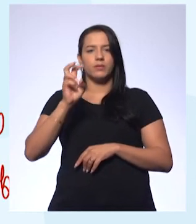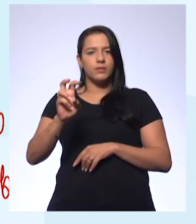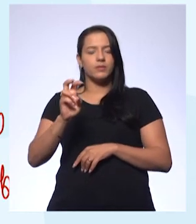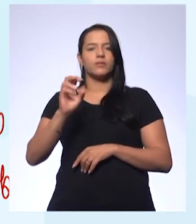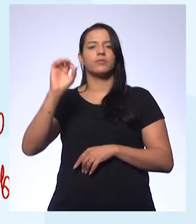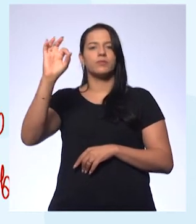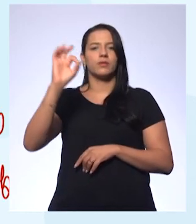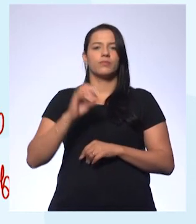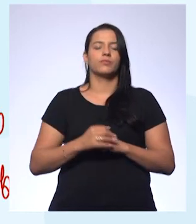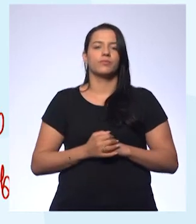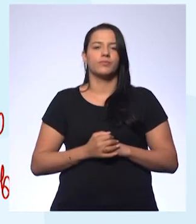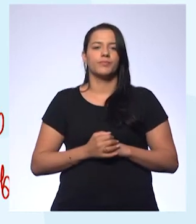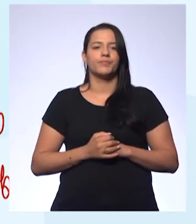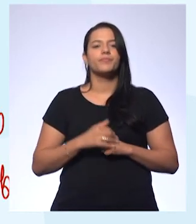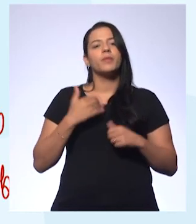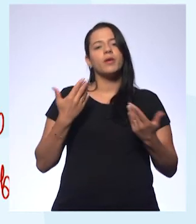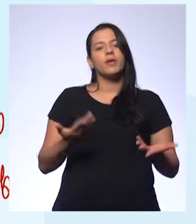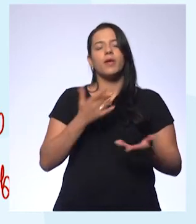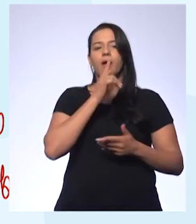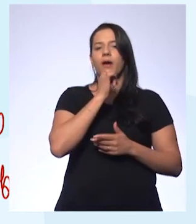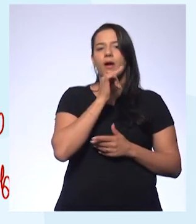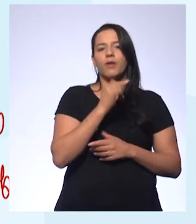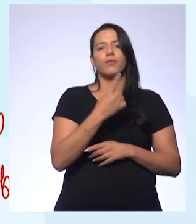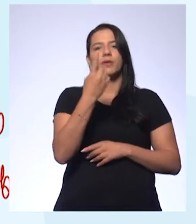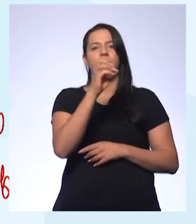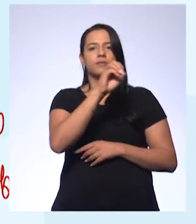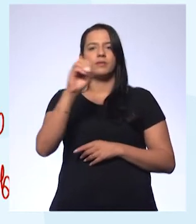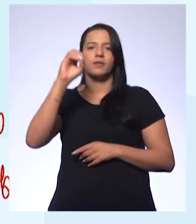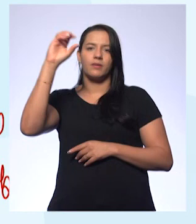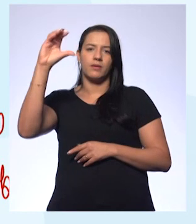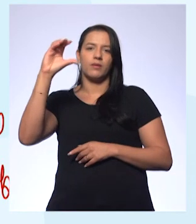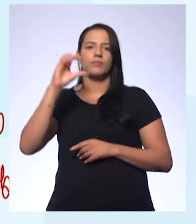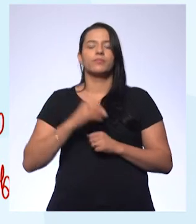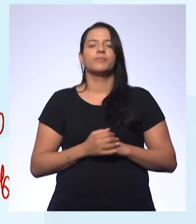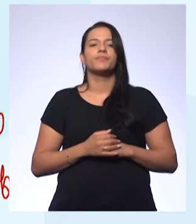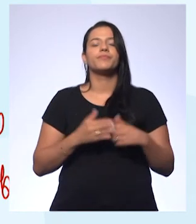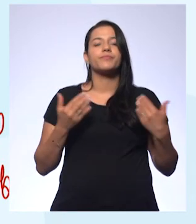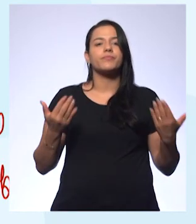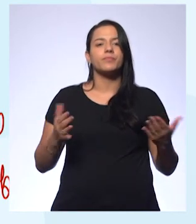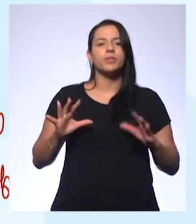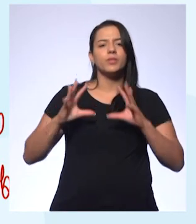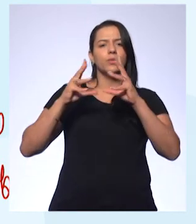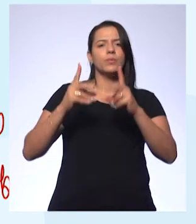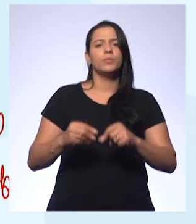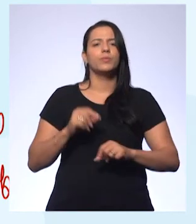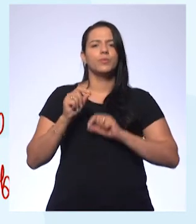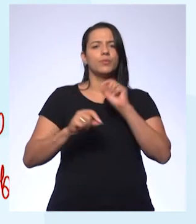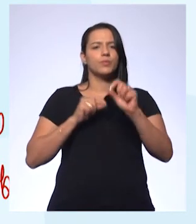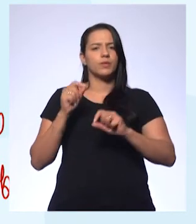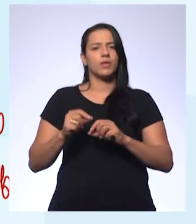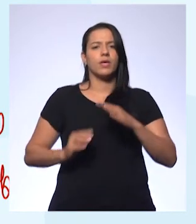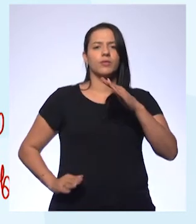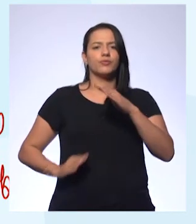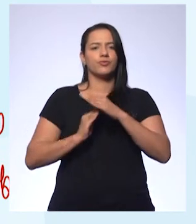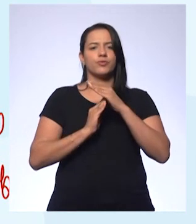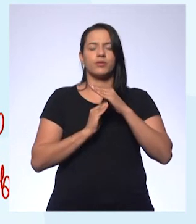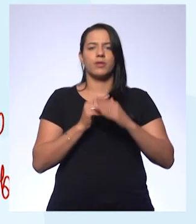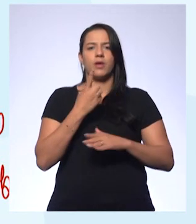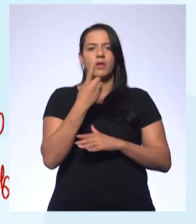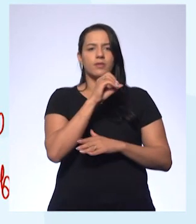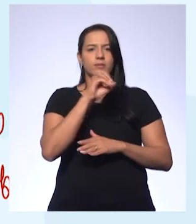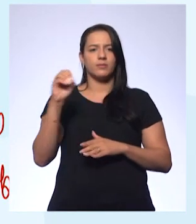1465 graus Celsius. E a temperatura da água é 100 graus. Então, quando aqui a minha solução chegar a 100 graus